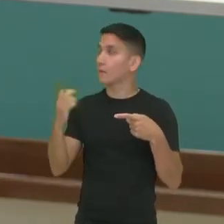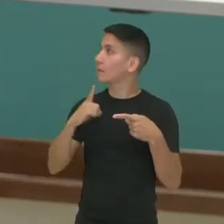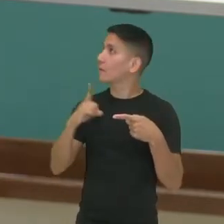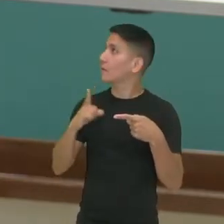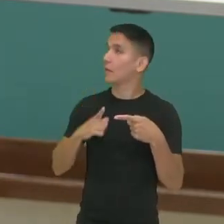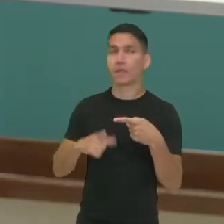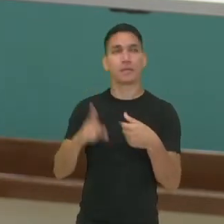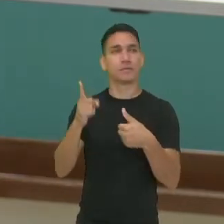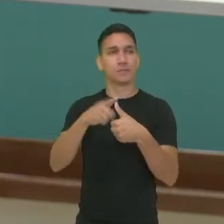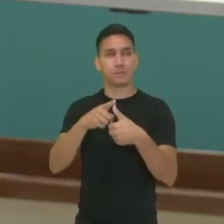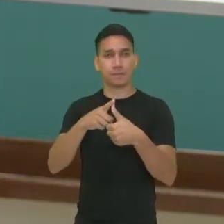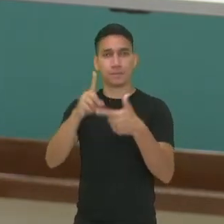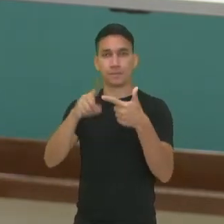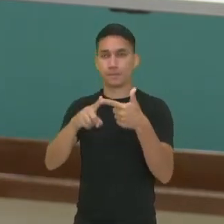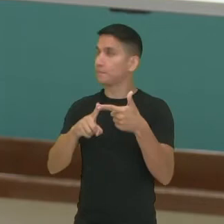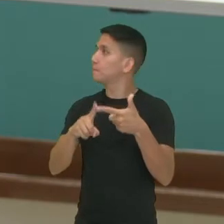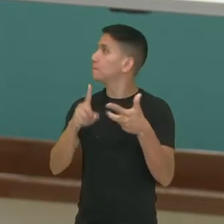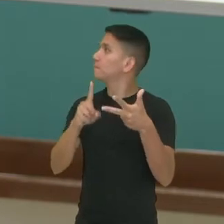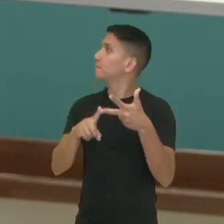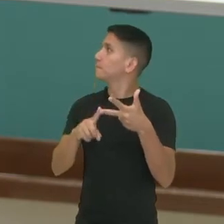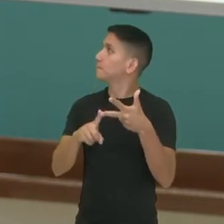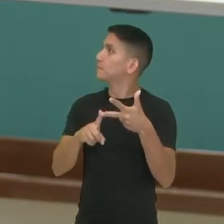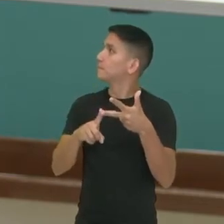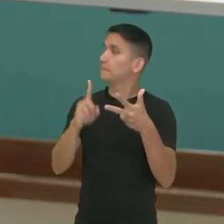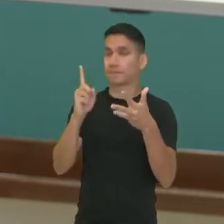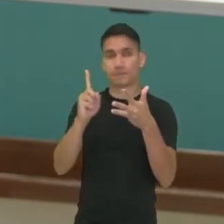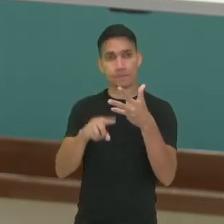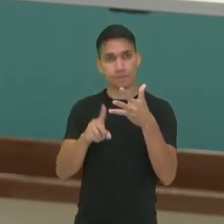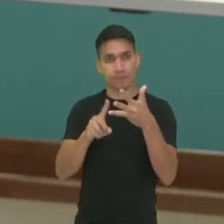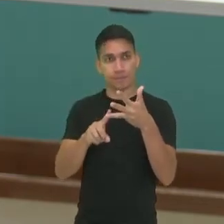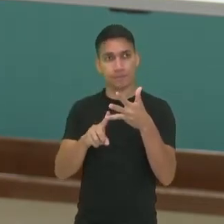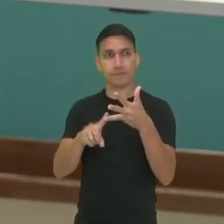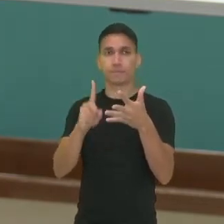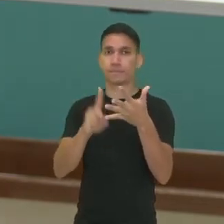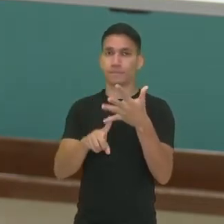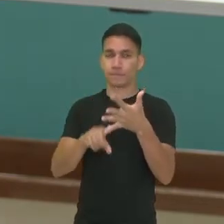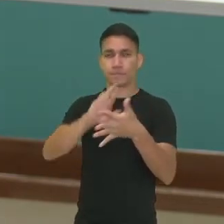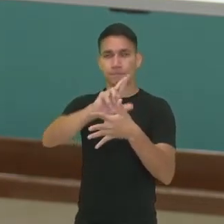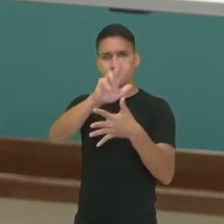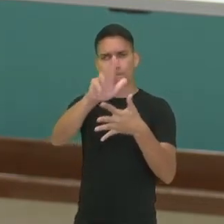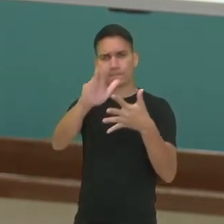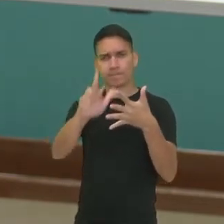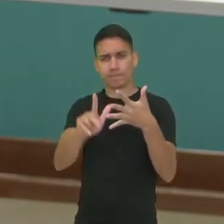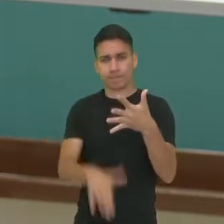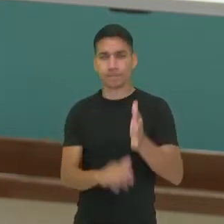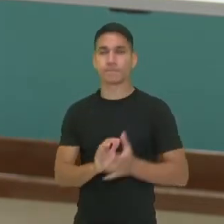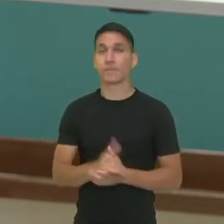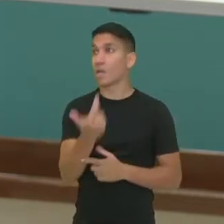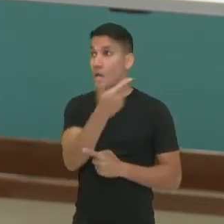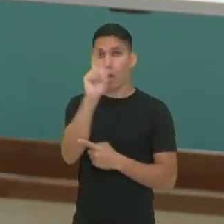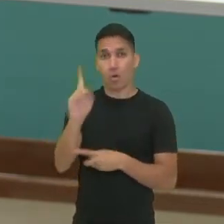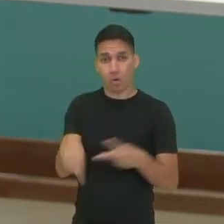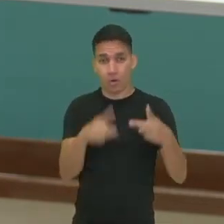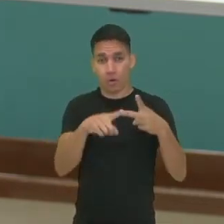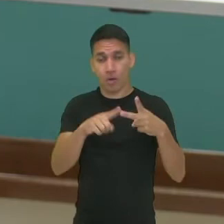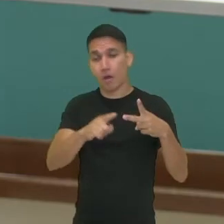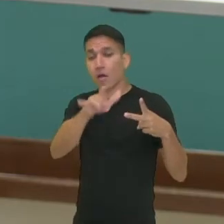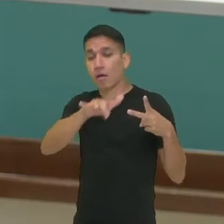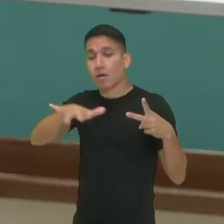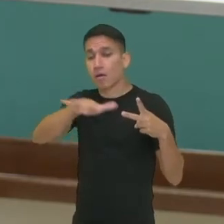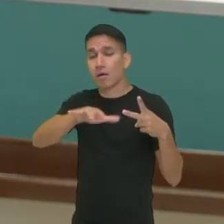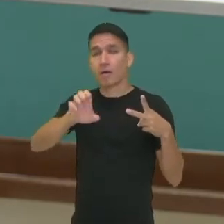de função, cadeia, posição, metameria e tautomeria. E na isomeria espacial,